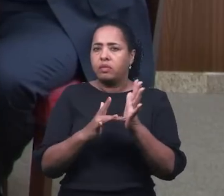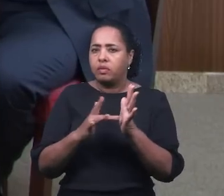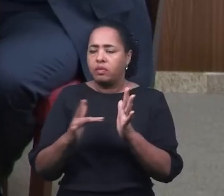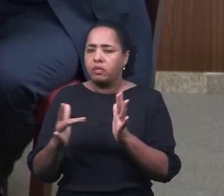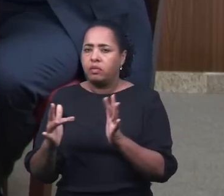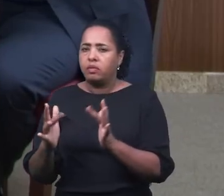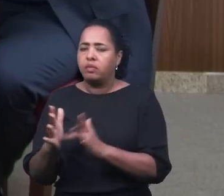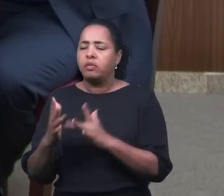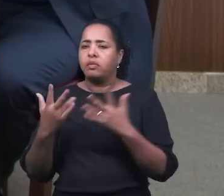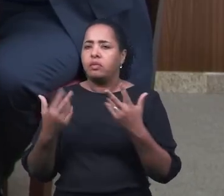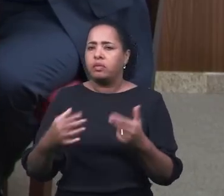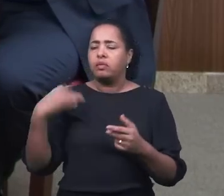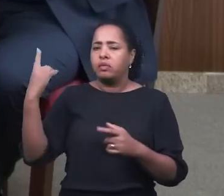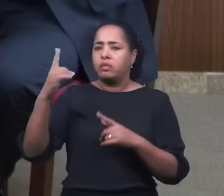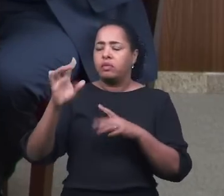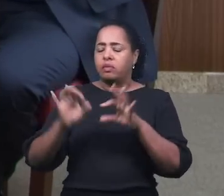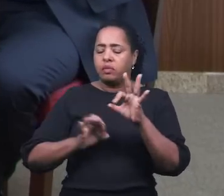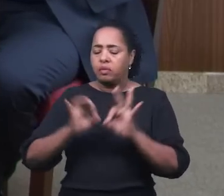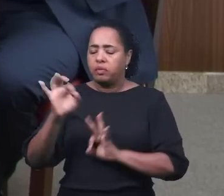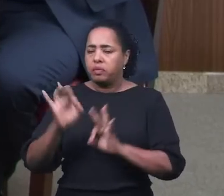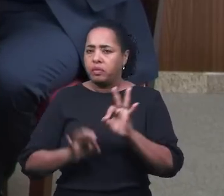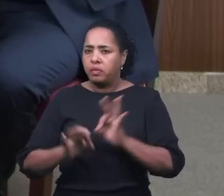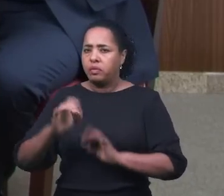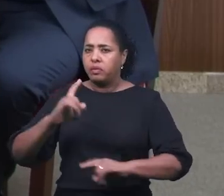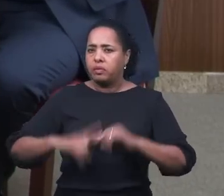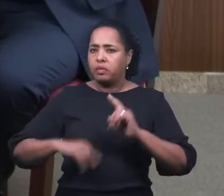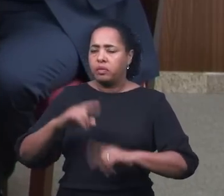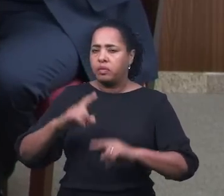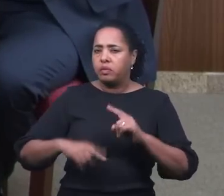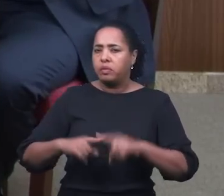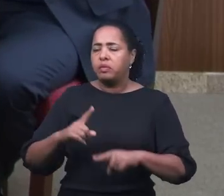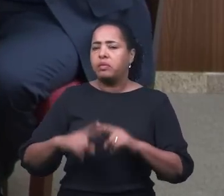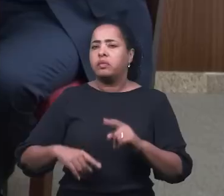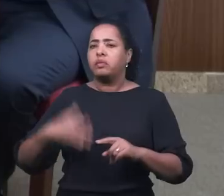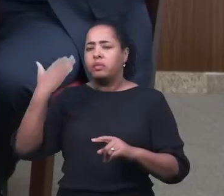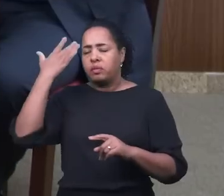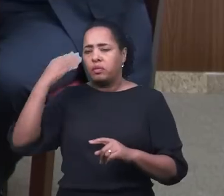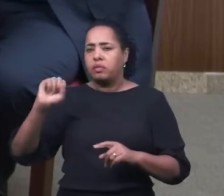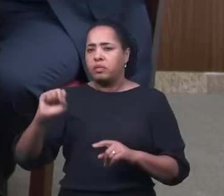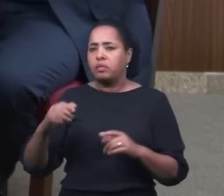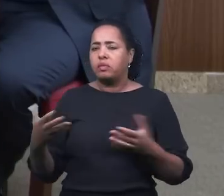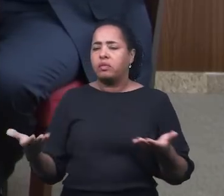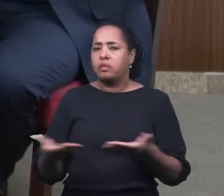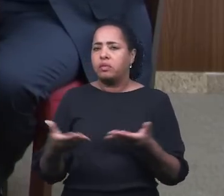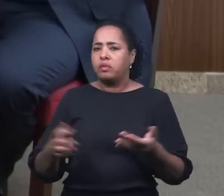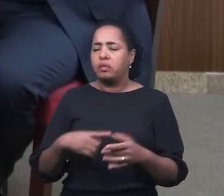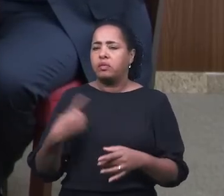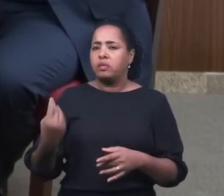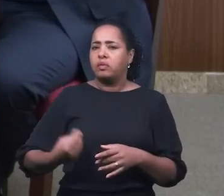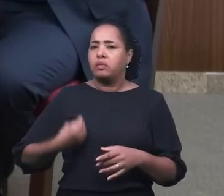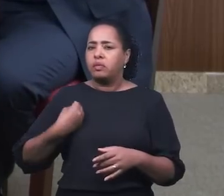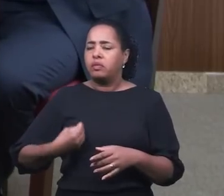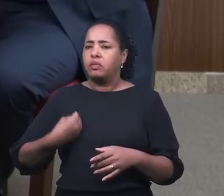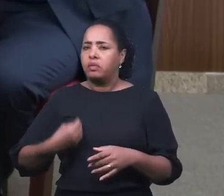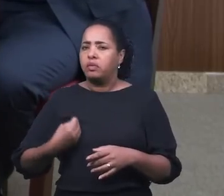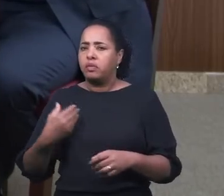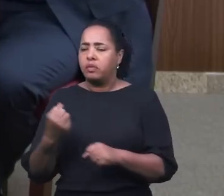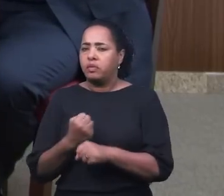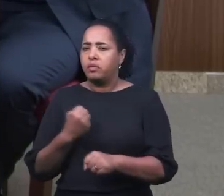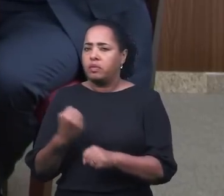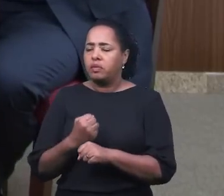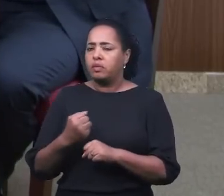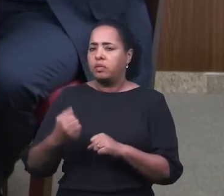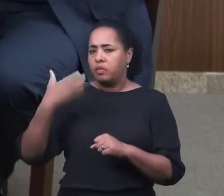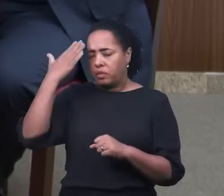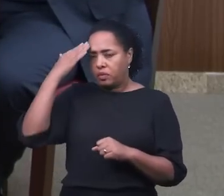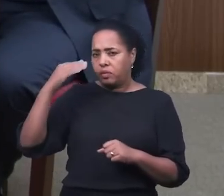Jesus, assim como Davi, preparou o material para Salomão, e agora nós estamos vivendo a plenitude da obra de